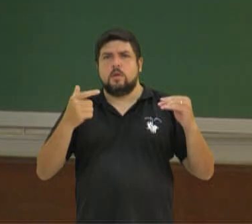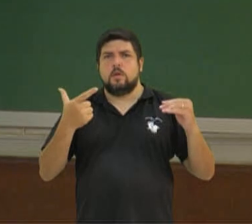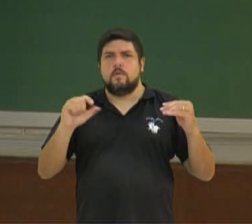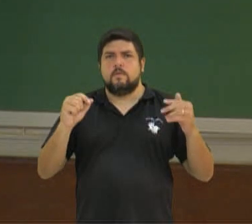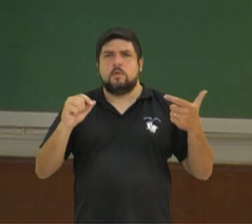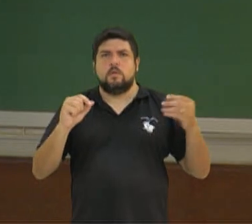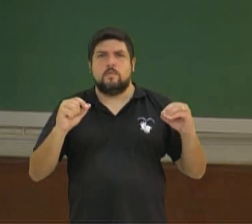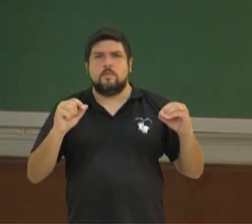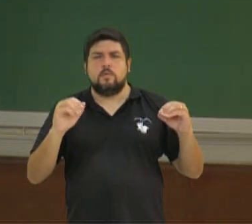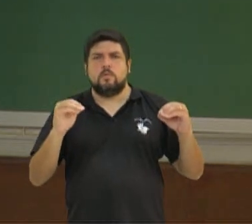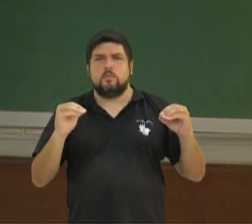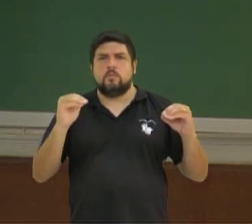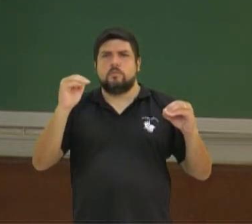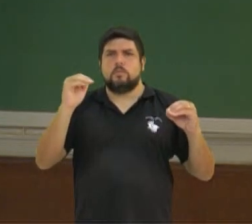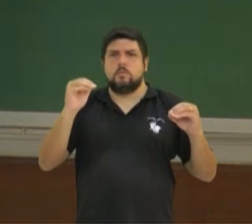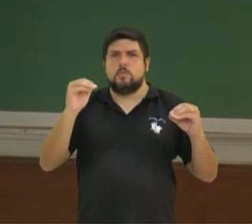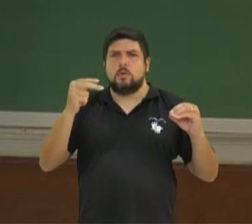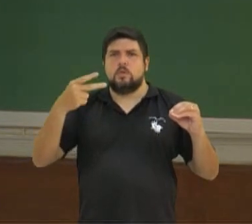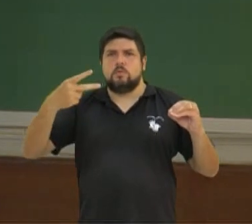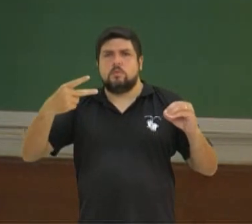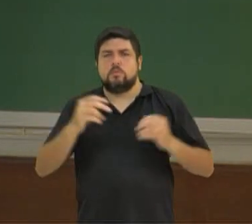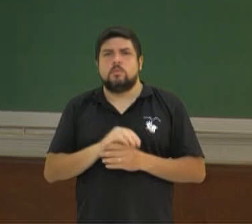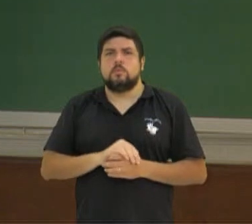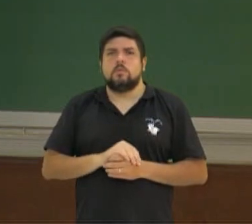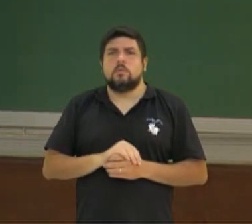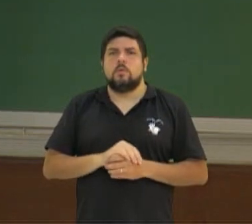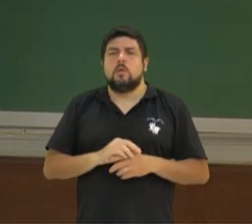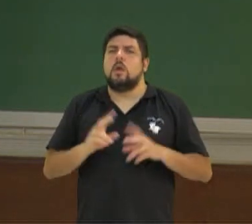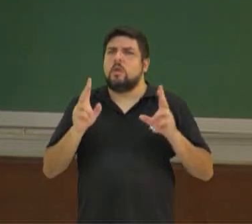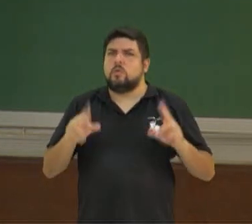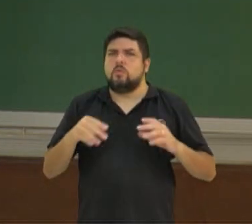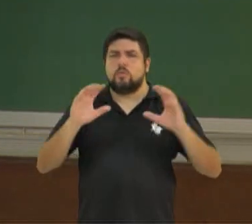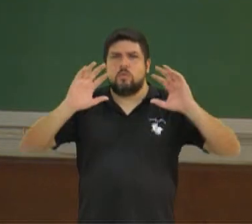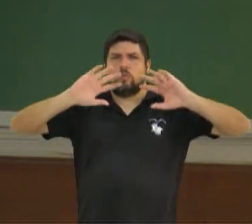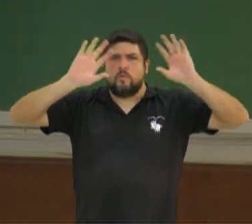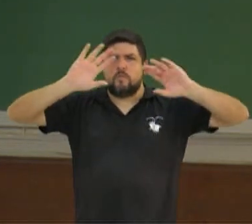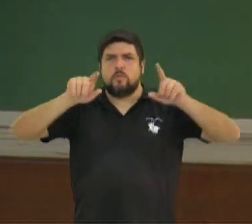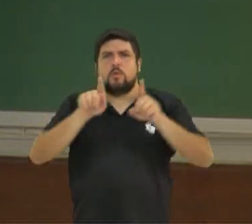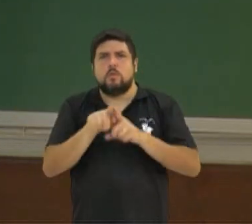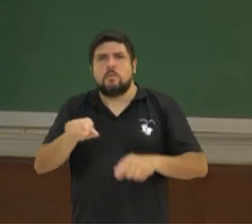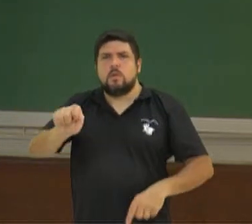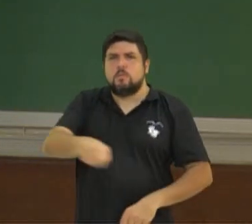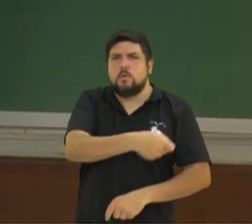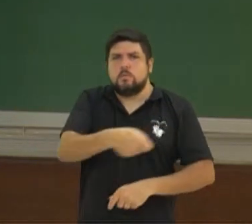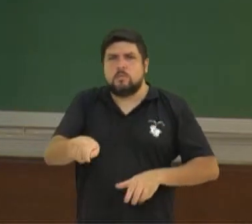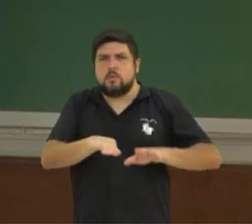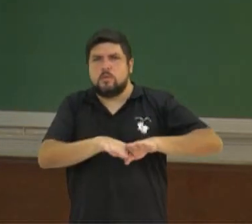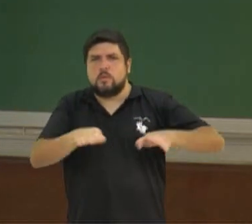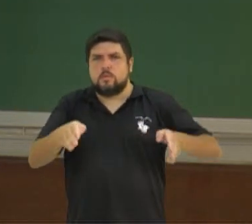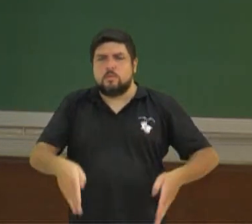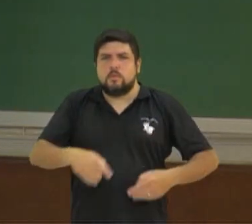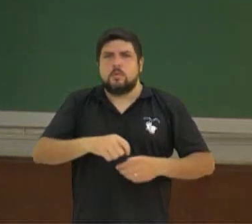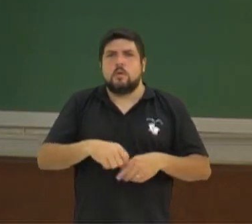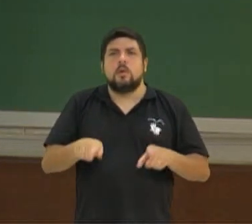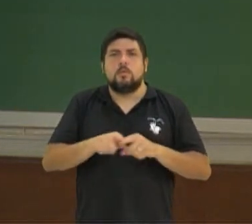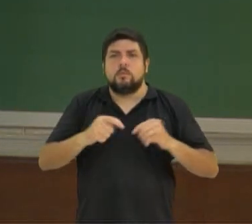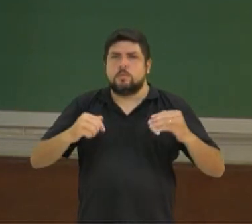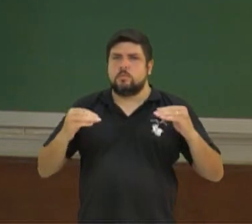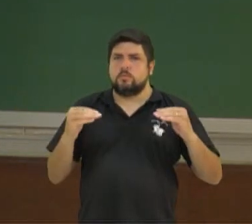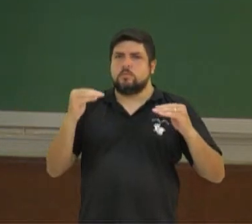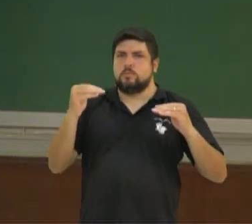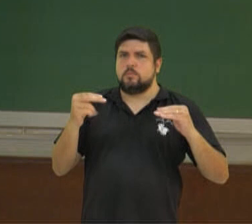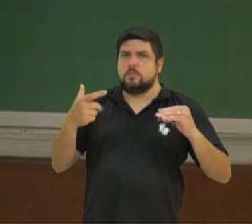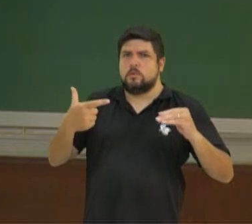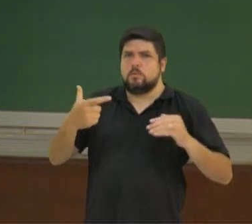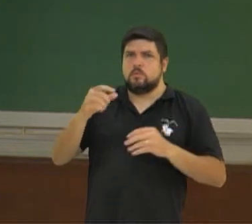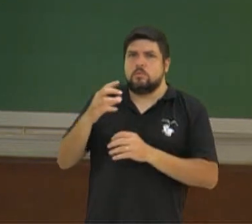vantagem de 2 pontos, assim como ocorre no voleibol, assim como vai ocorrer no tênis de mesa, né? Então é necessário 2 pontos de vantagem. Então